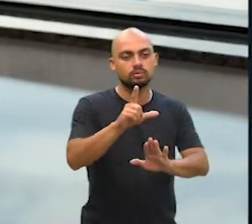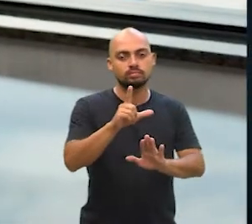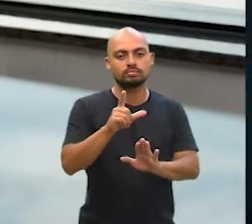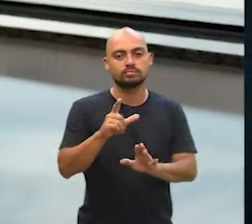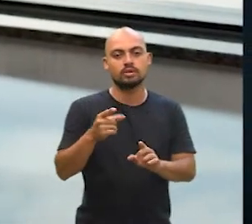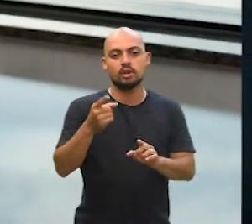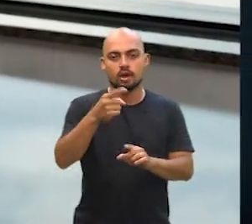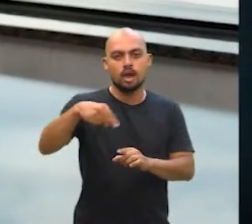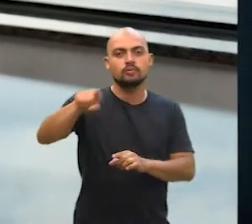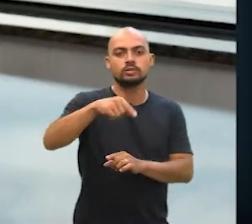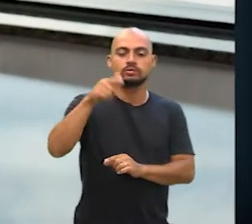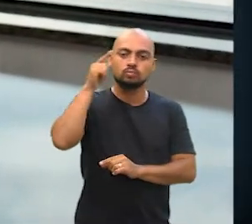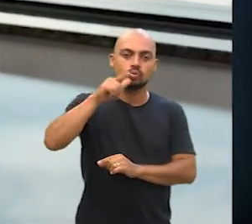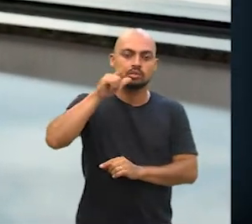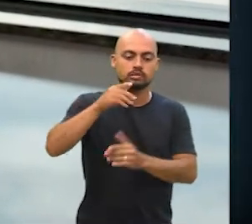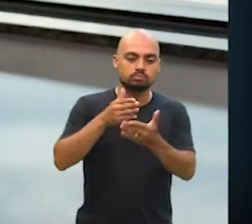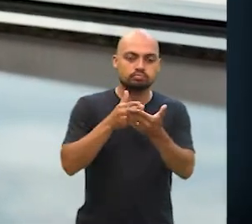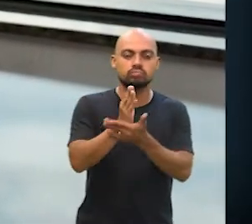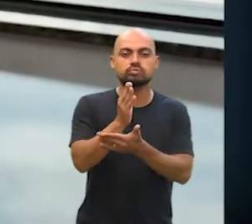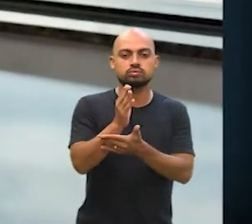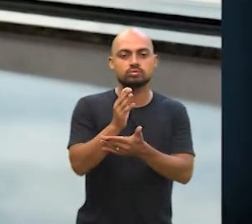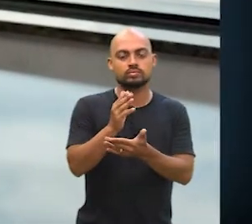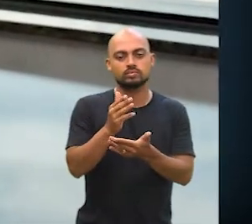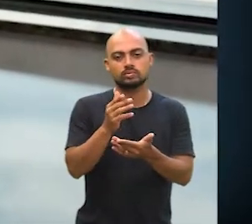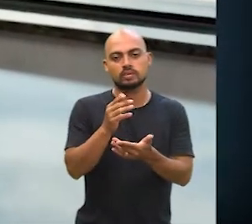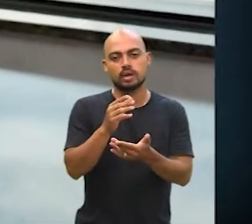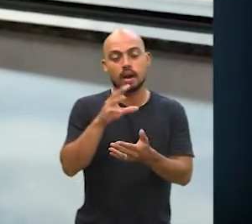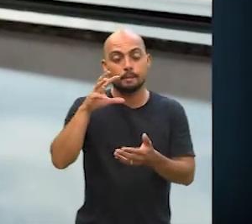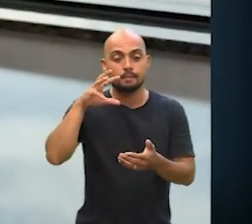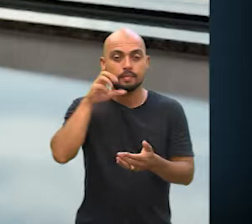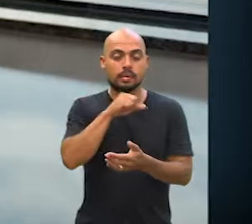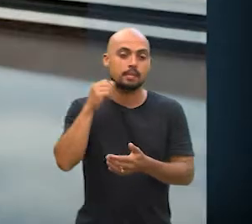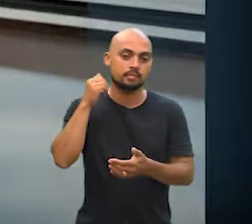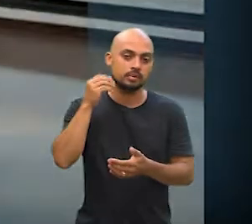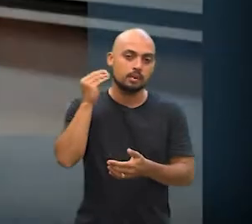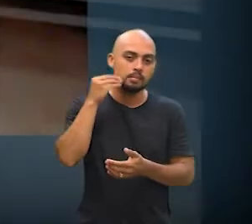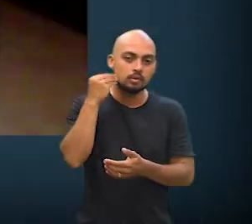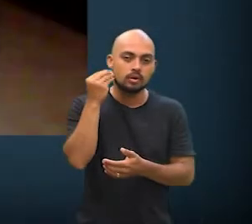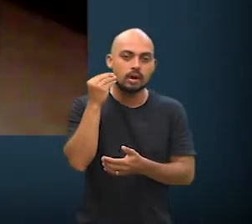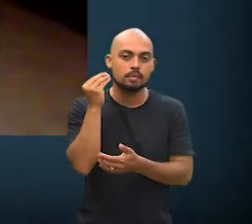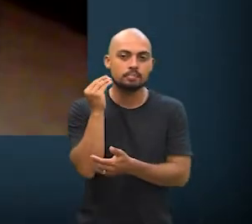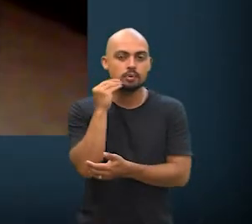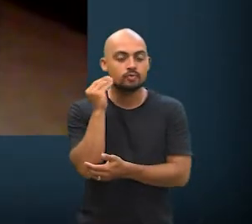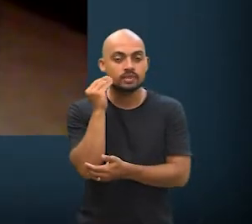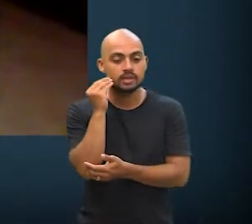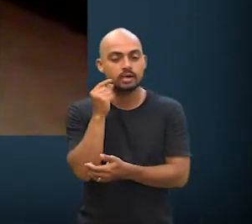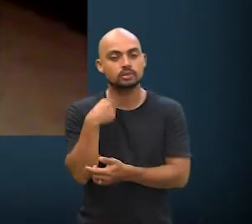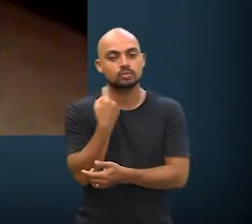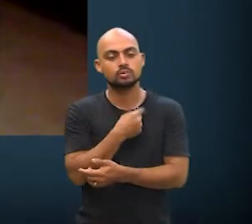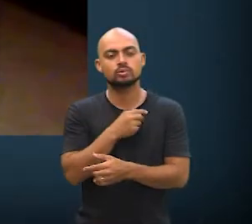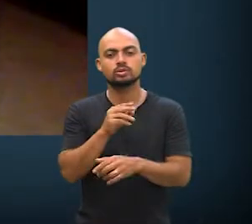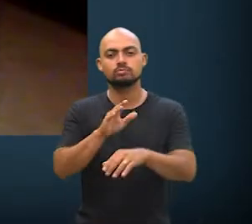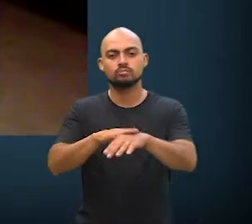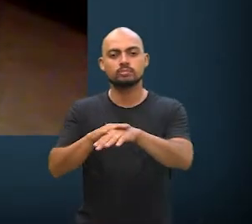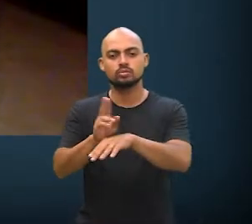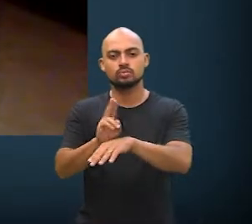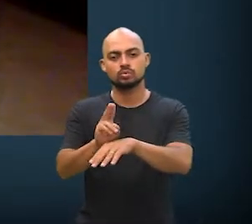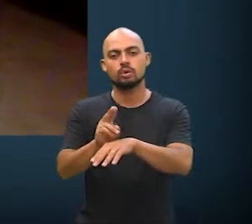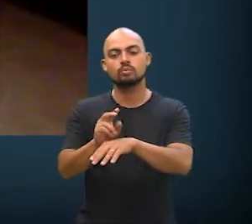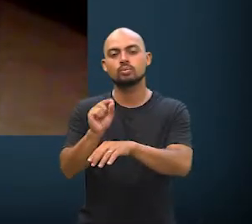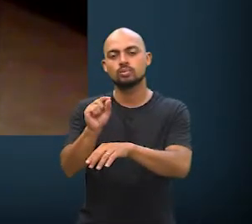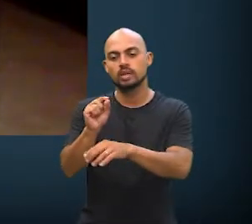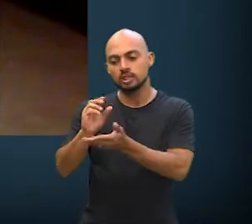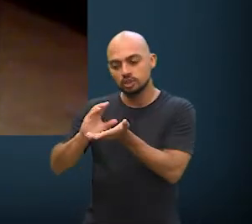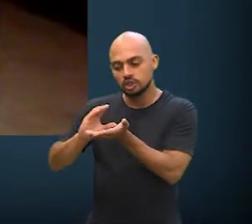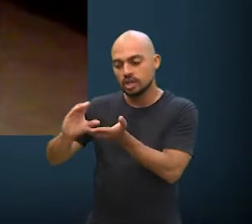você consiga usufruir disso tudo, né, que é o que a gente chama na GoCap, de seus investimentos em sonhos. Então,